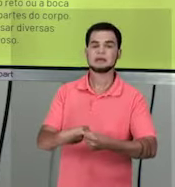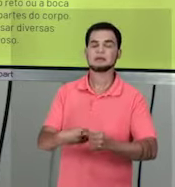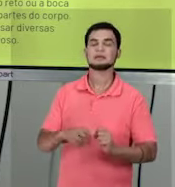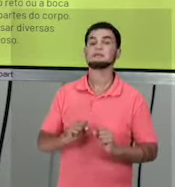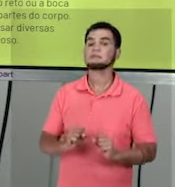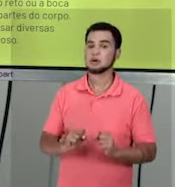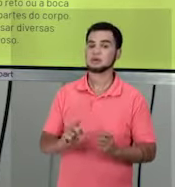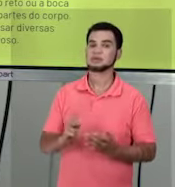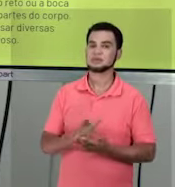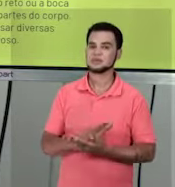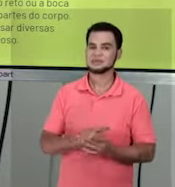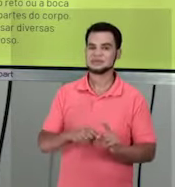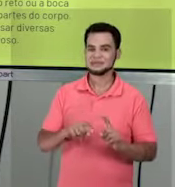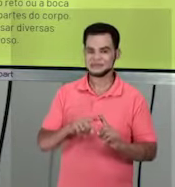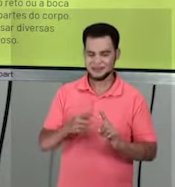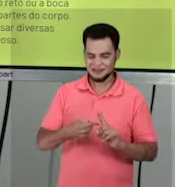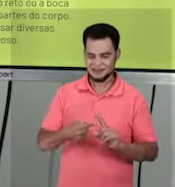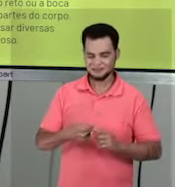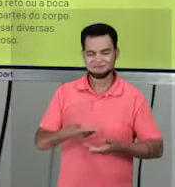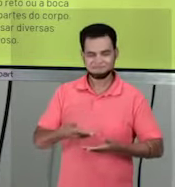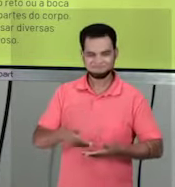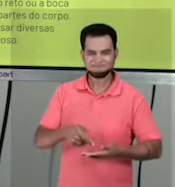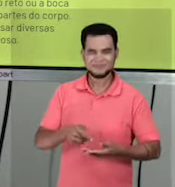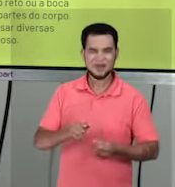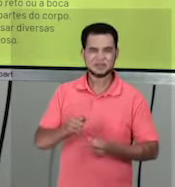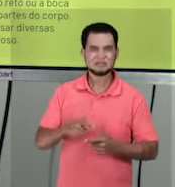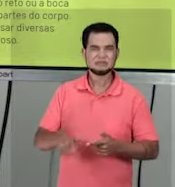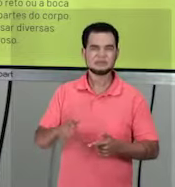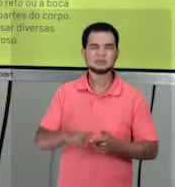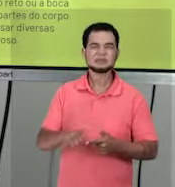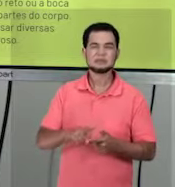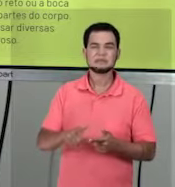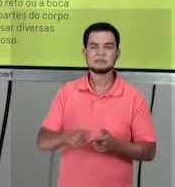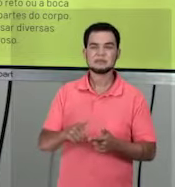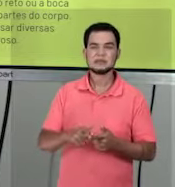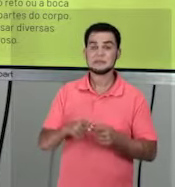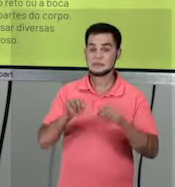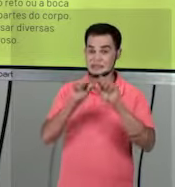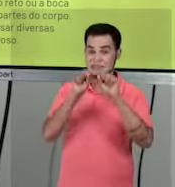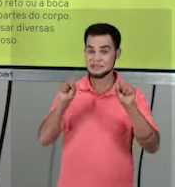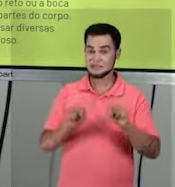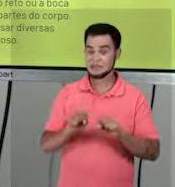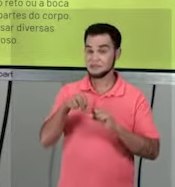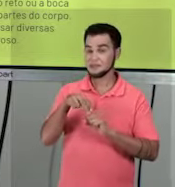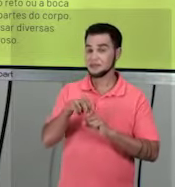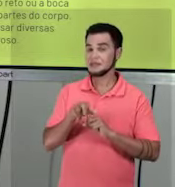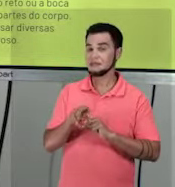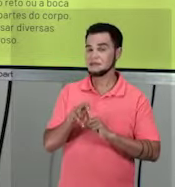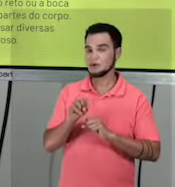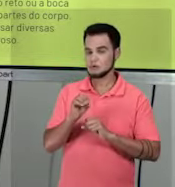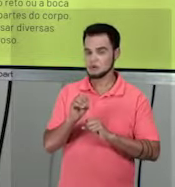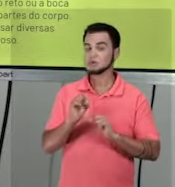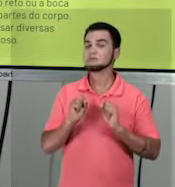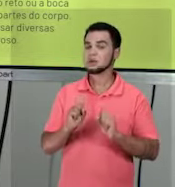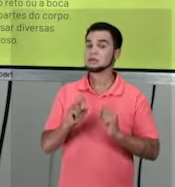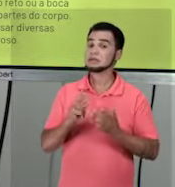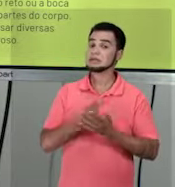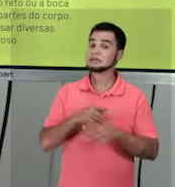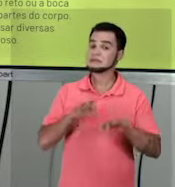alterações graves no sistema nervoso, podendo levar até o aborto, dependendo do grau de infecção e do